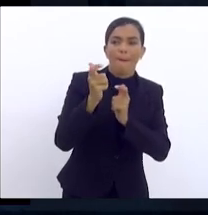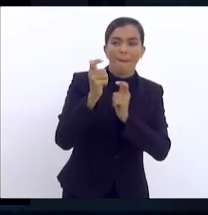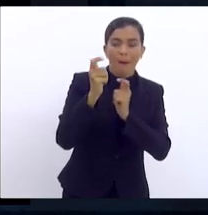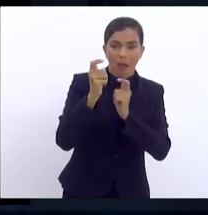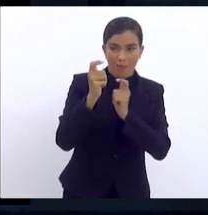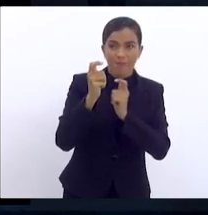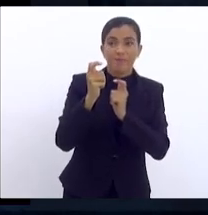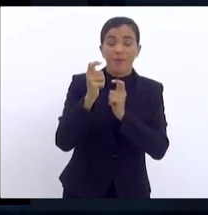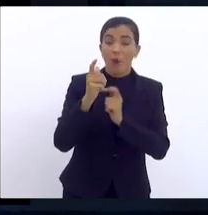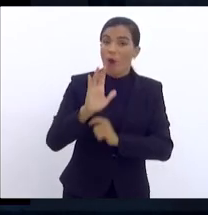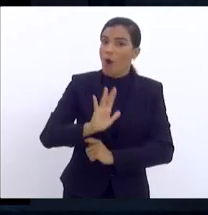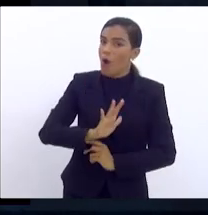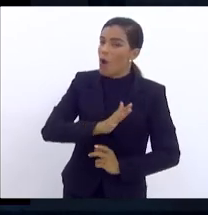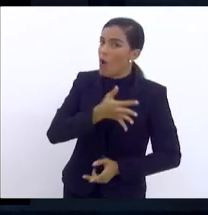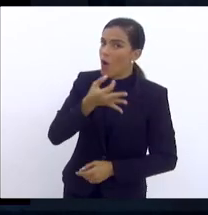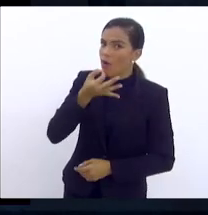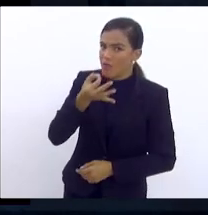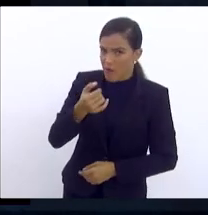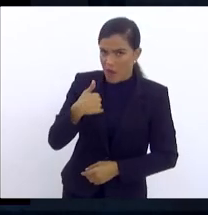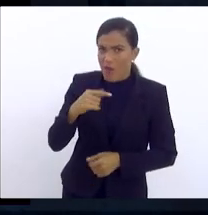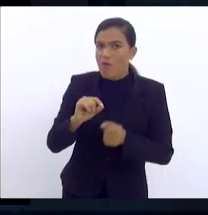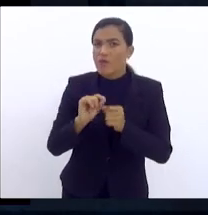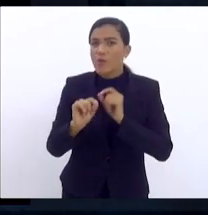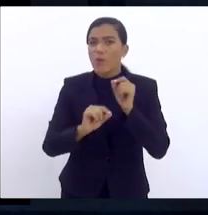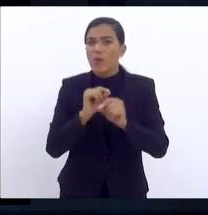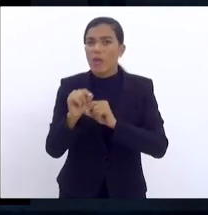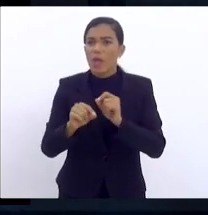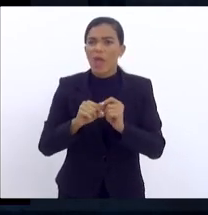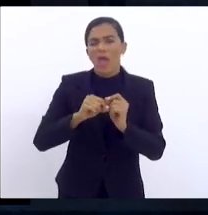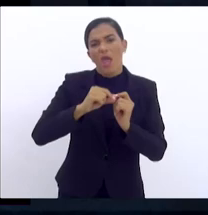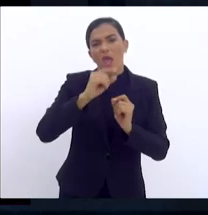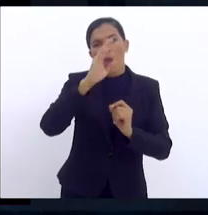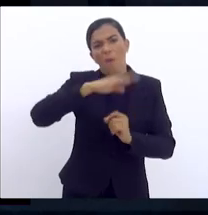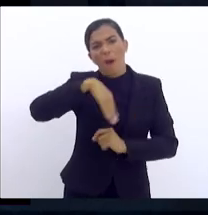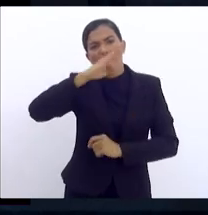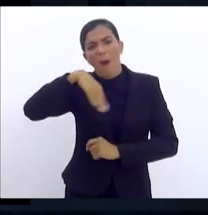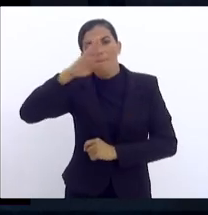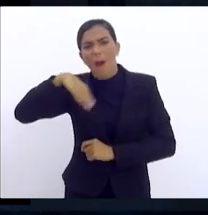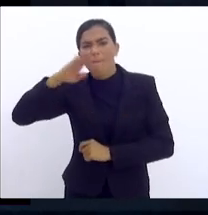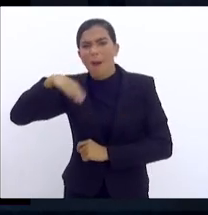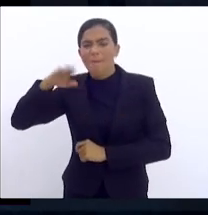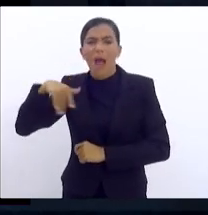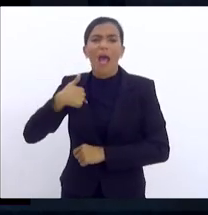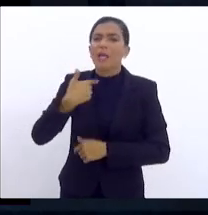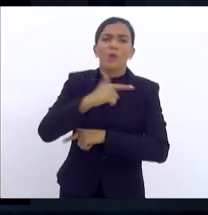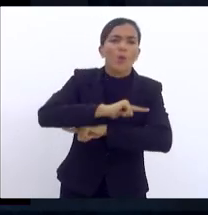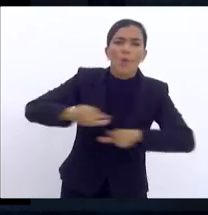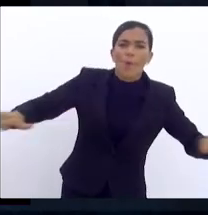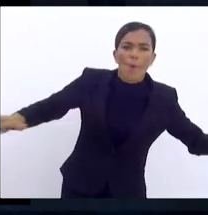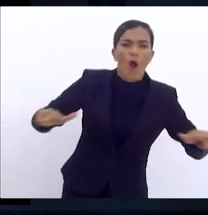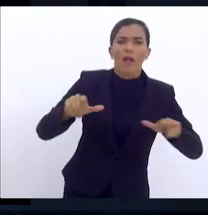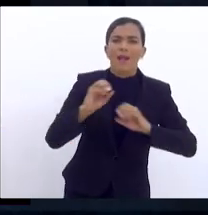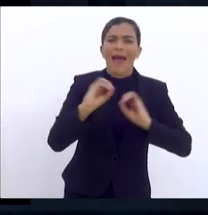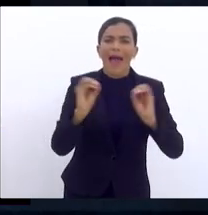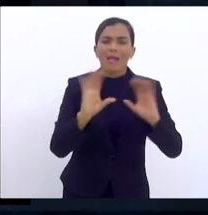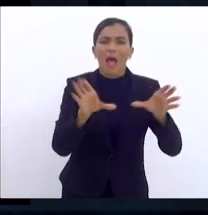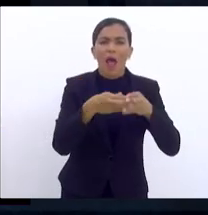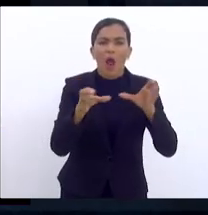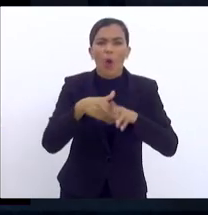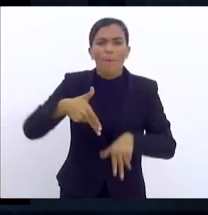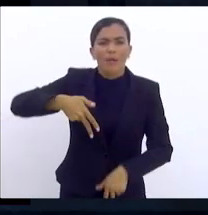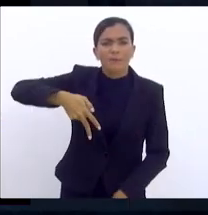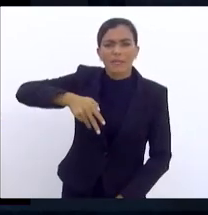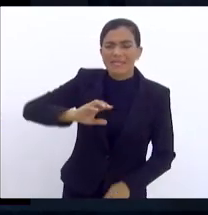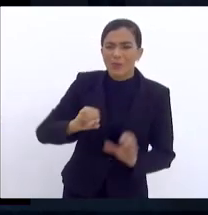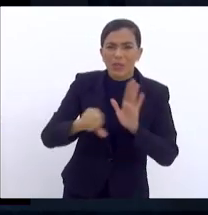coisa horrível que o senhor sabe o que que eu fiz foi lá e pintei todos os CV falei que não vai ter nem TCP nem milícia eu peço